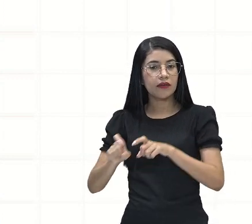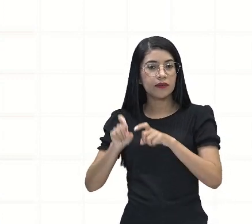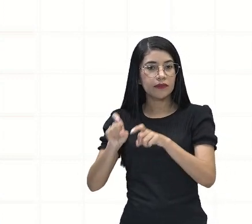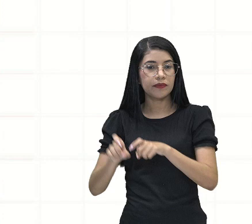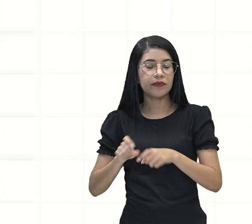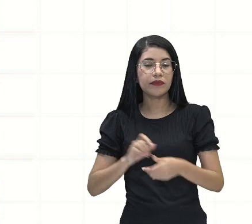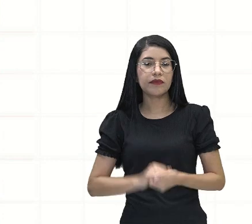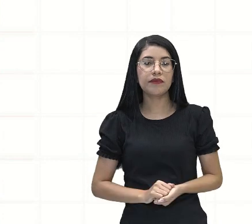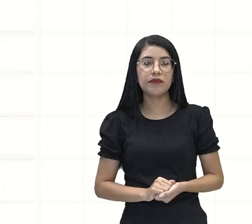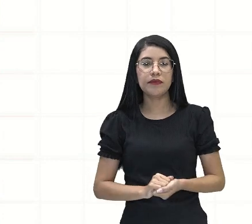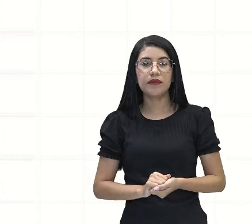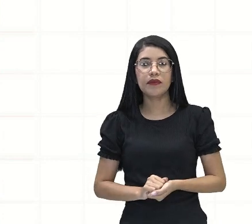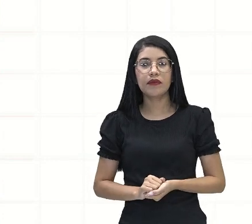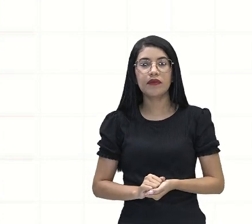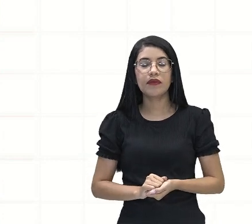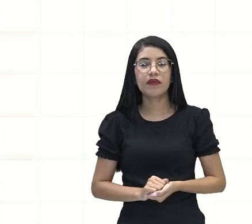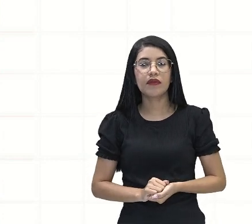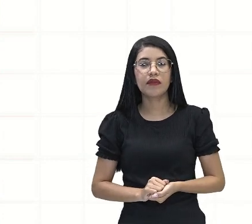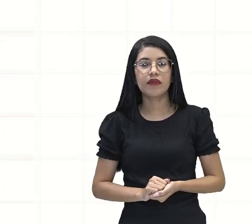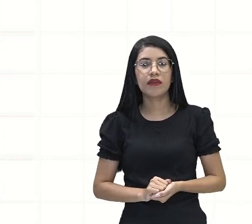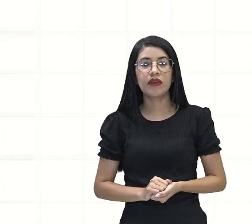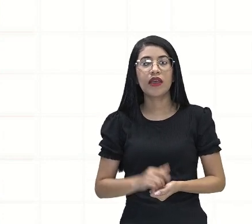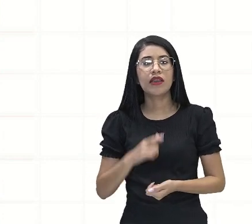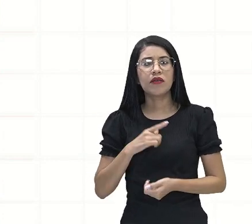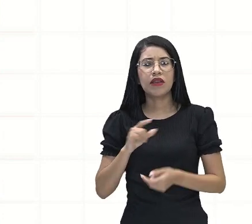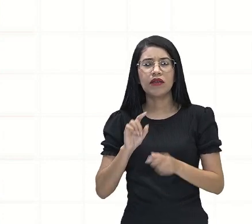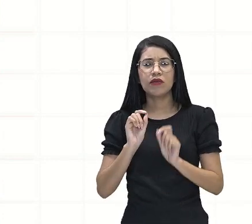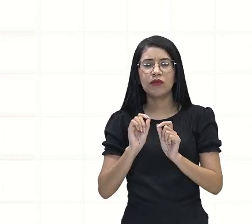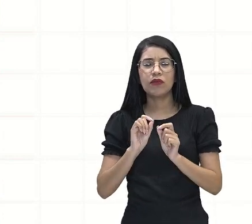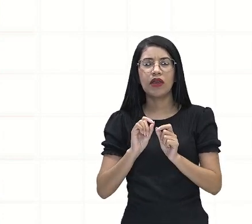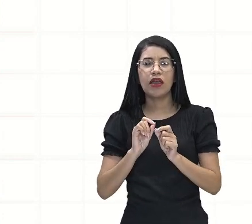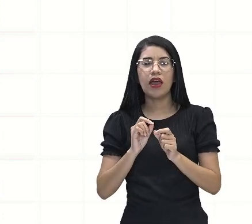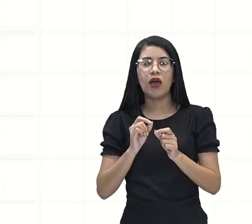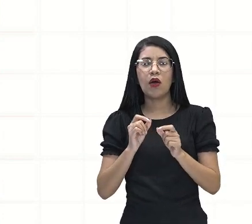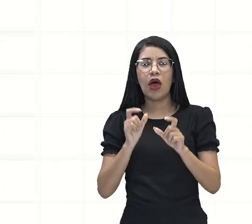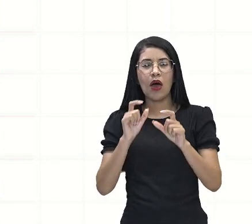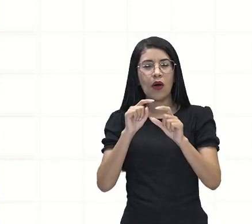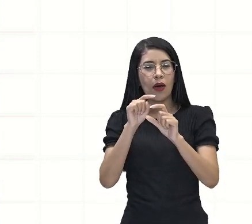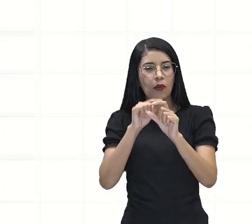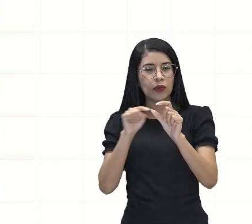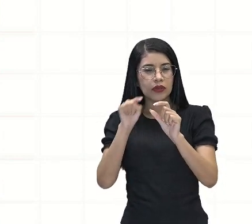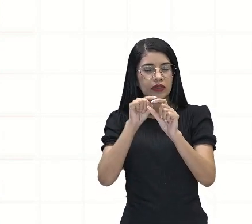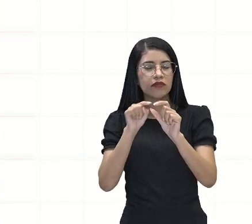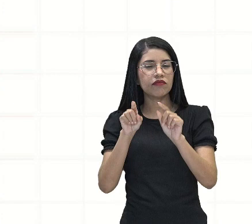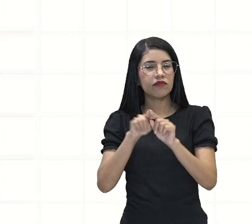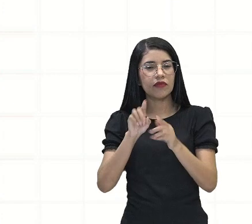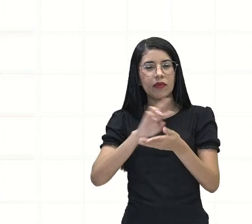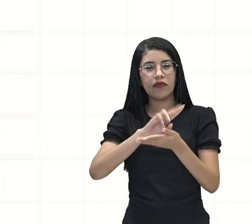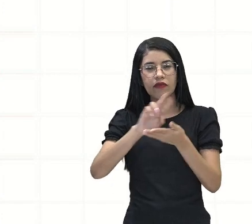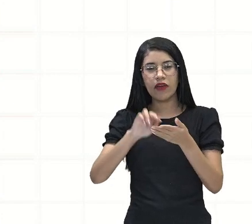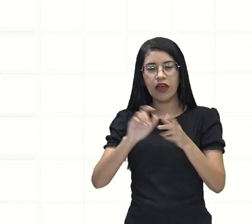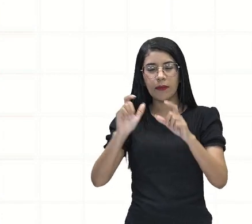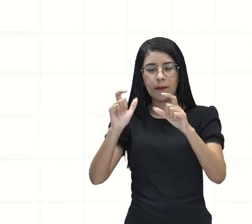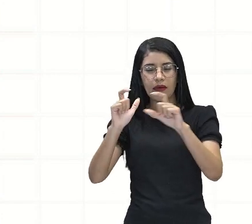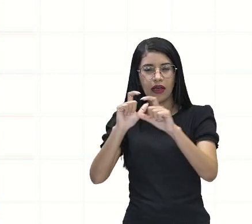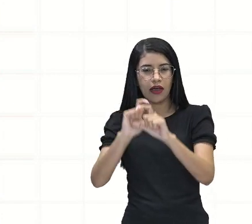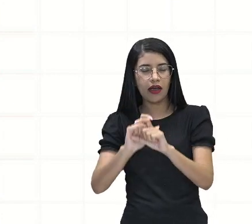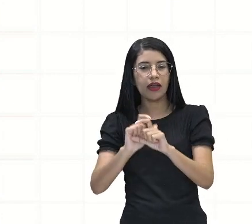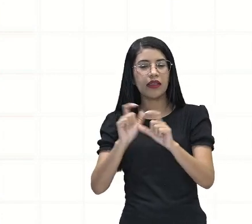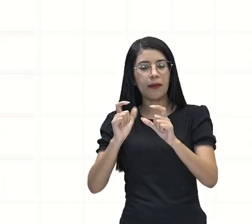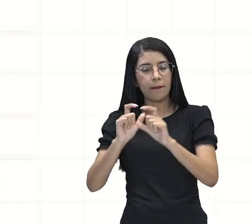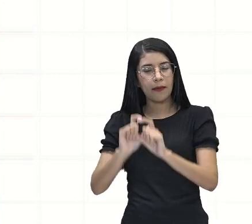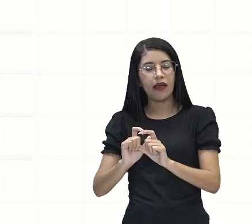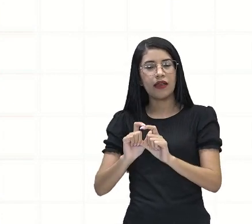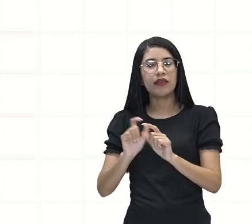aqui eh os círculos né a variação no tamanho dos círculos aí que vai indicando